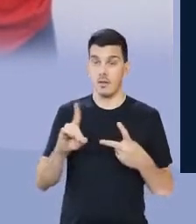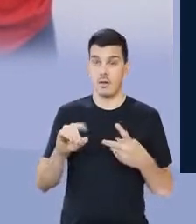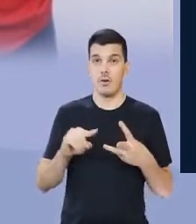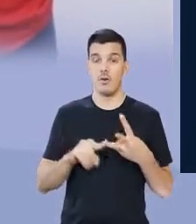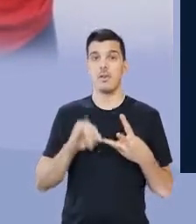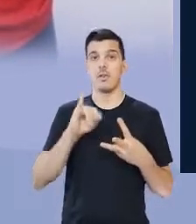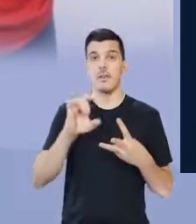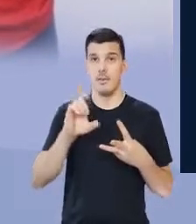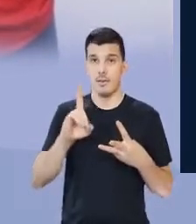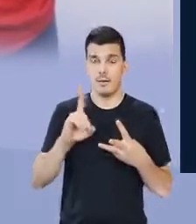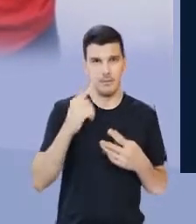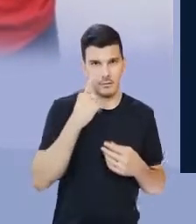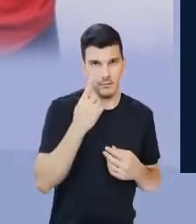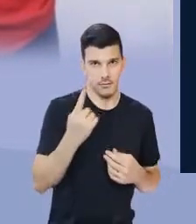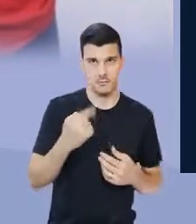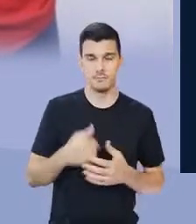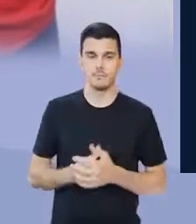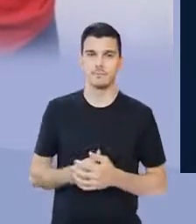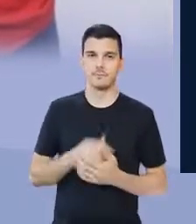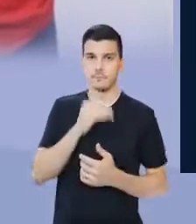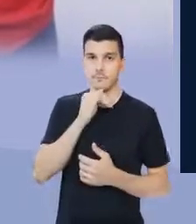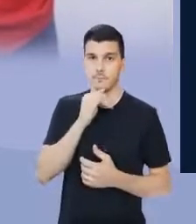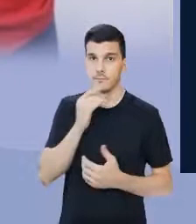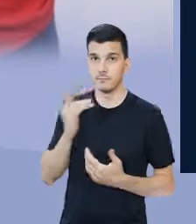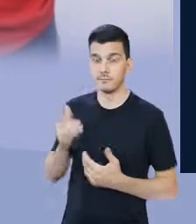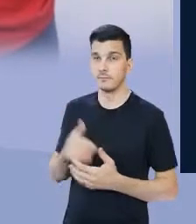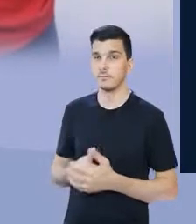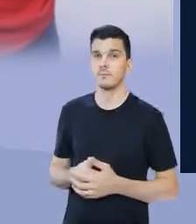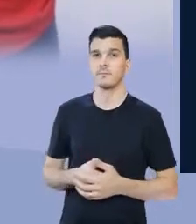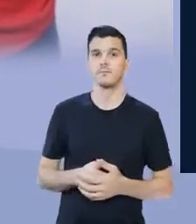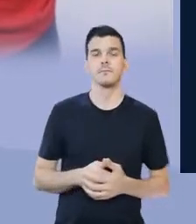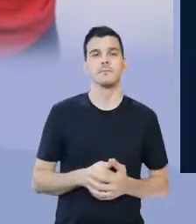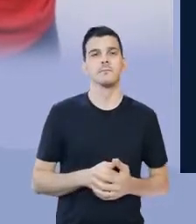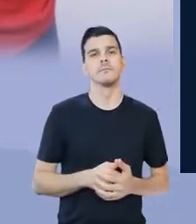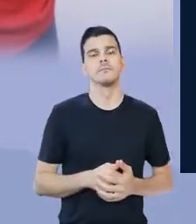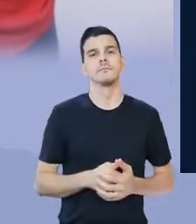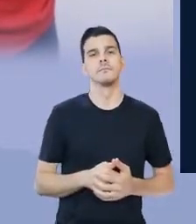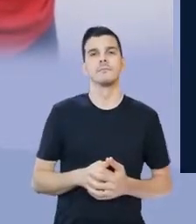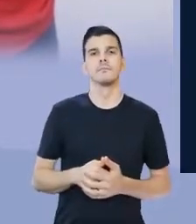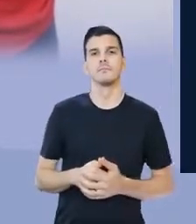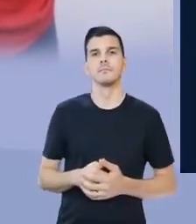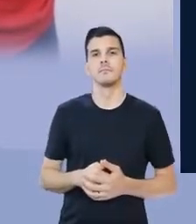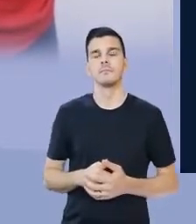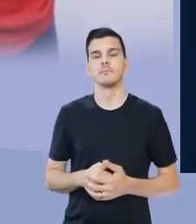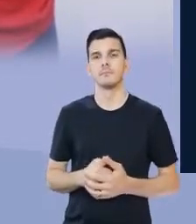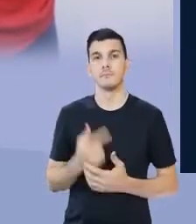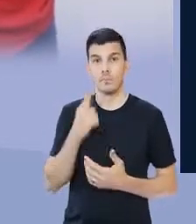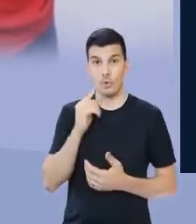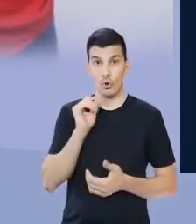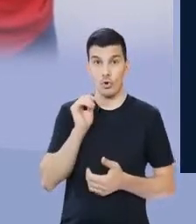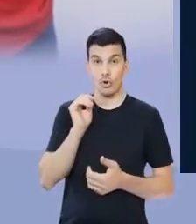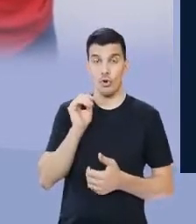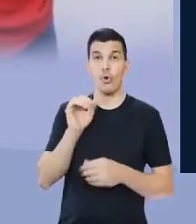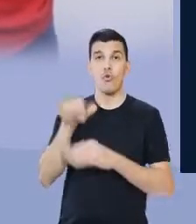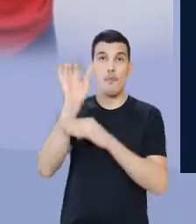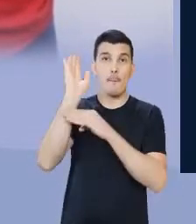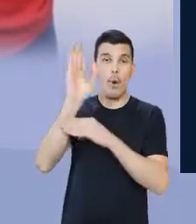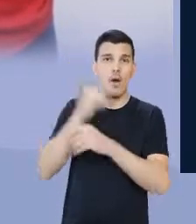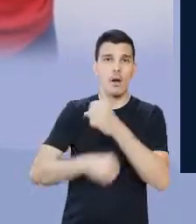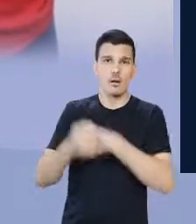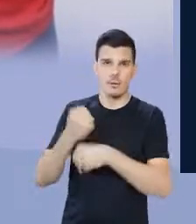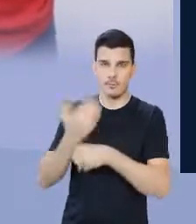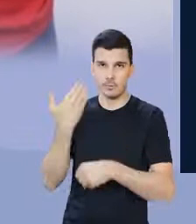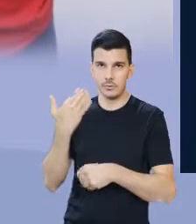ou ied no final deles. Por exemplo, Joe played volleyball last year. Joe jogou vôlei